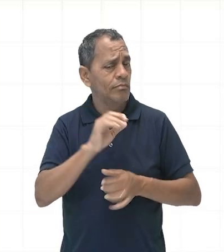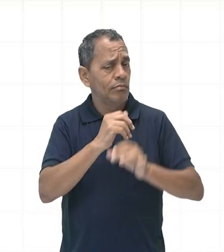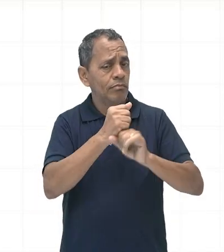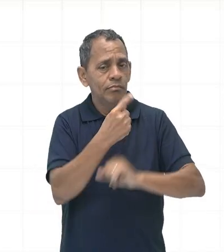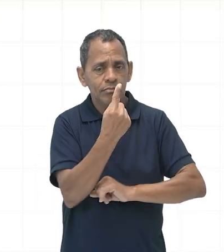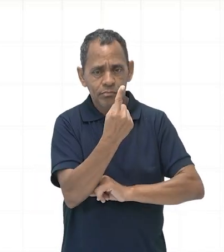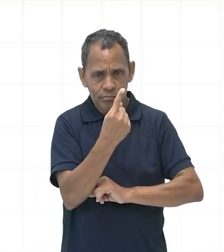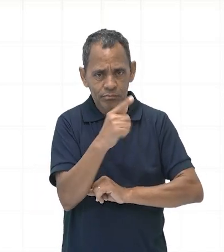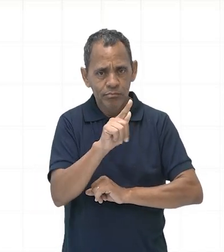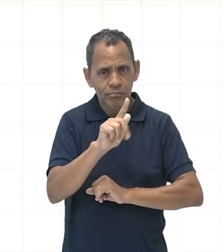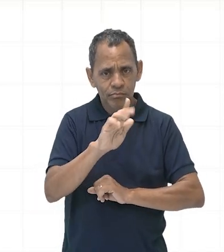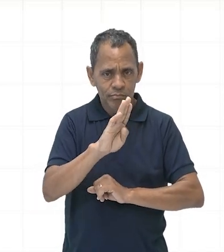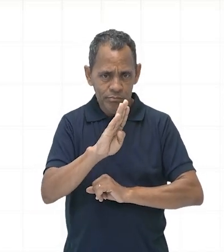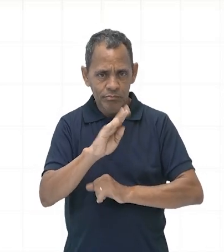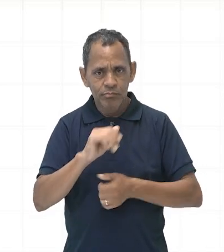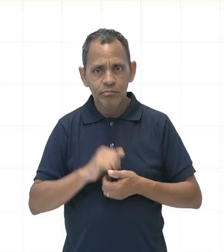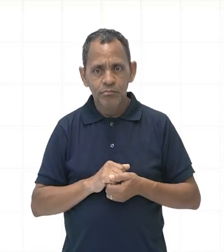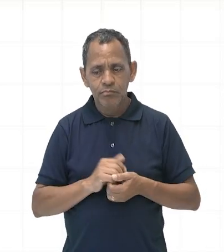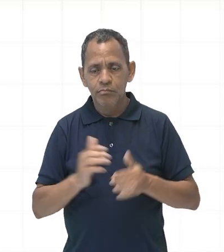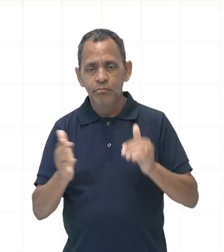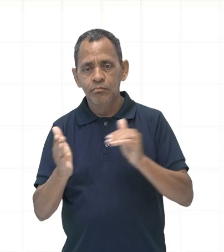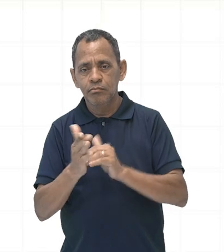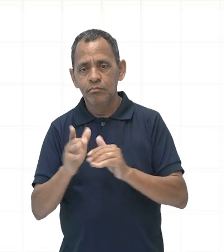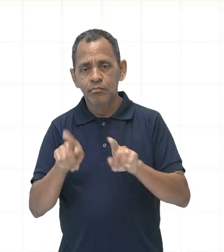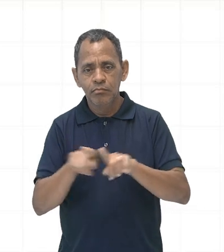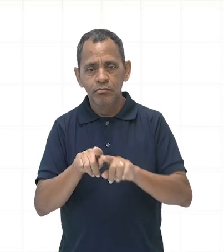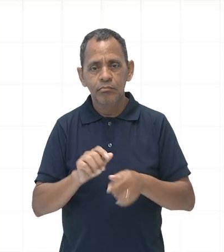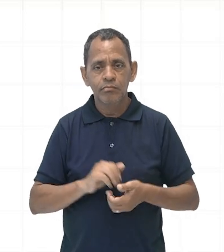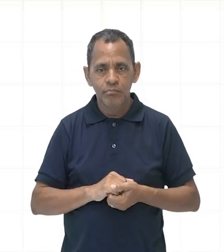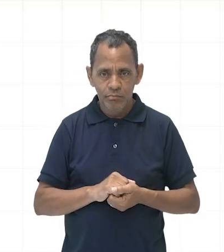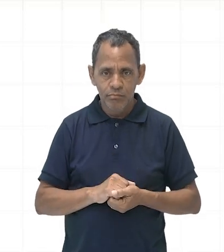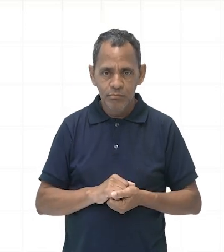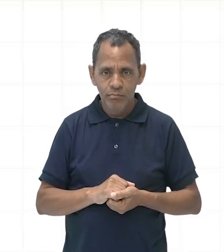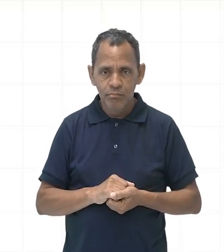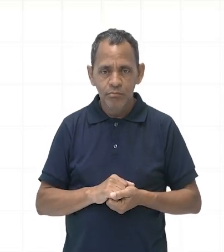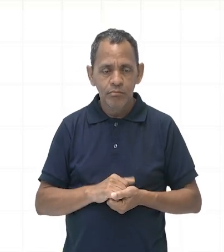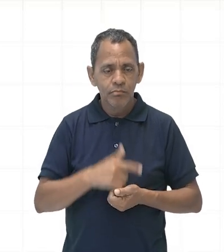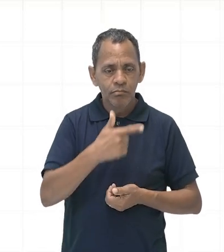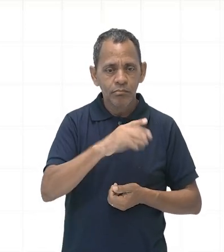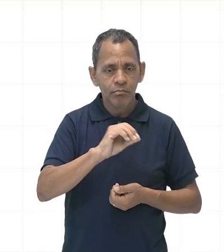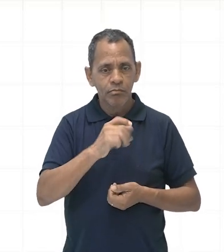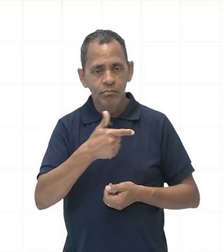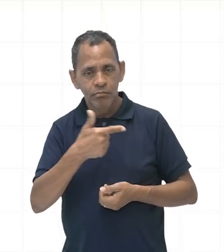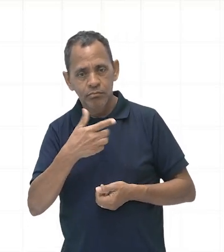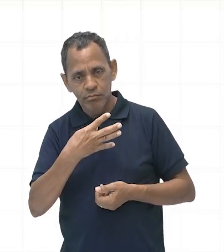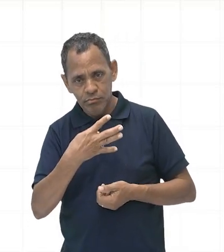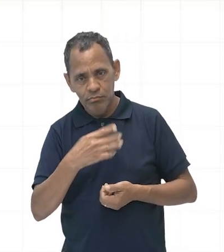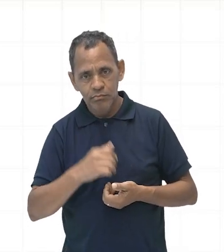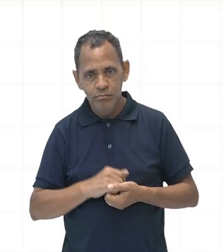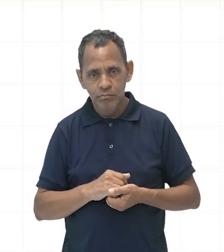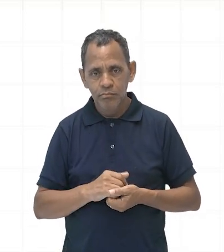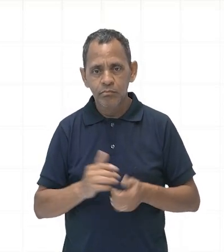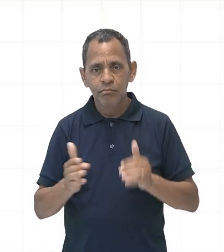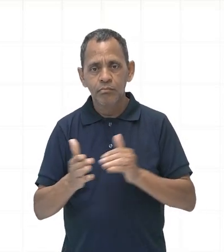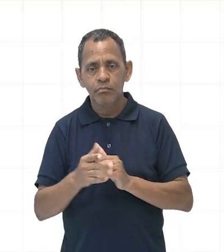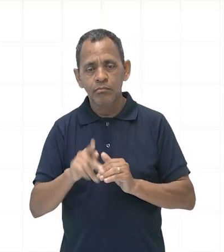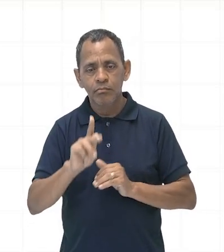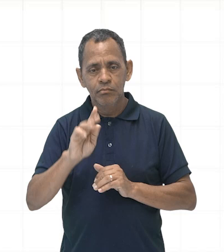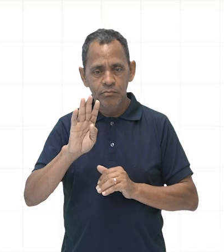Para chegar em megabyte, eu multiplico por 1024. Para chegar em